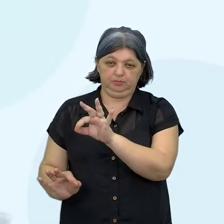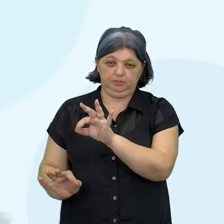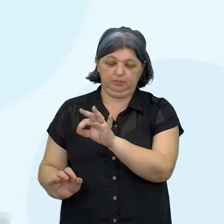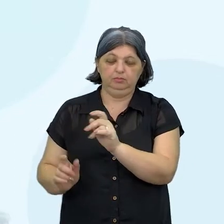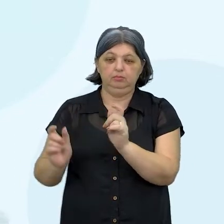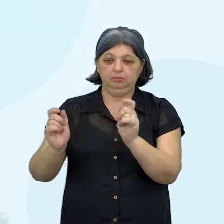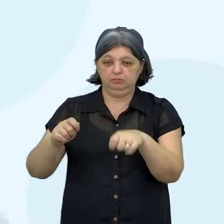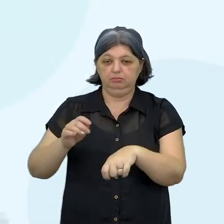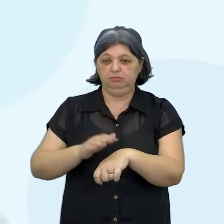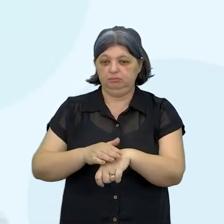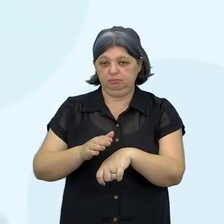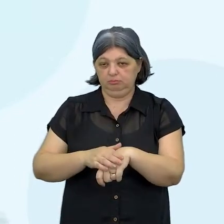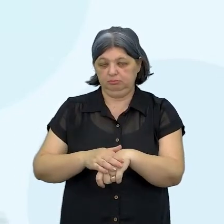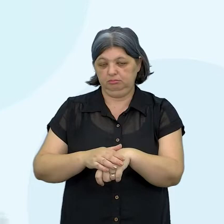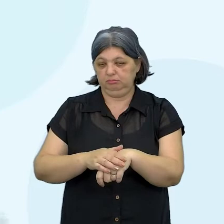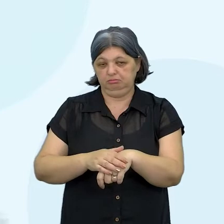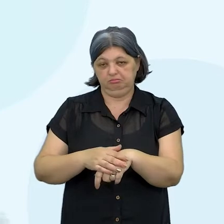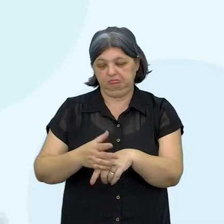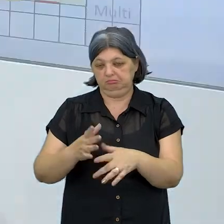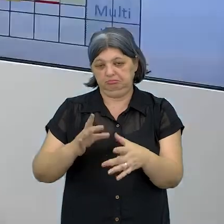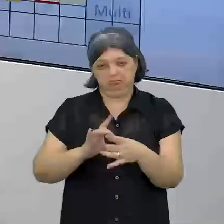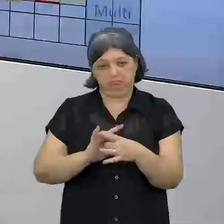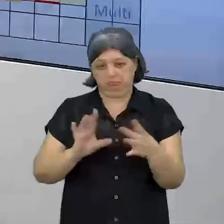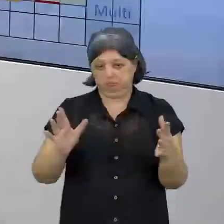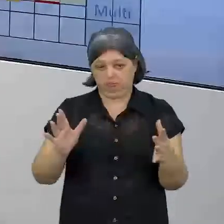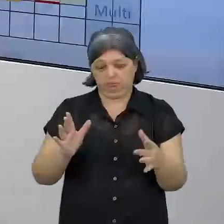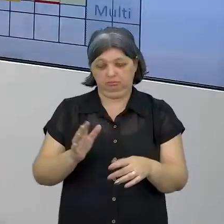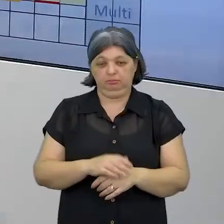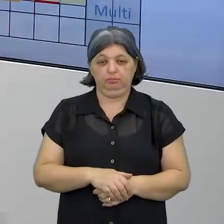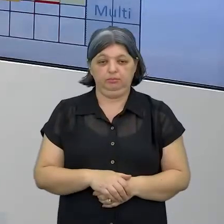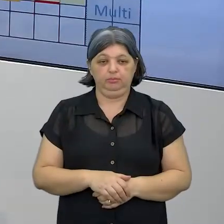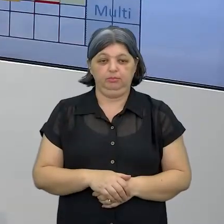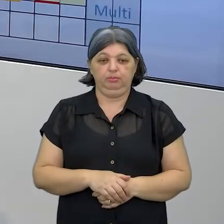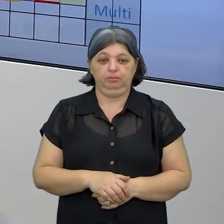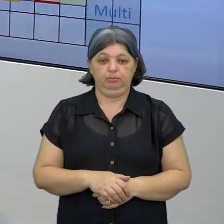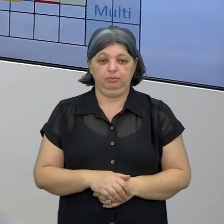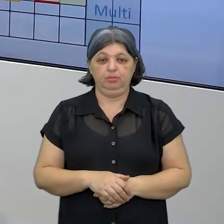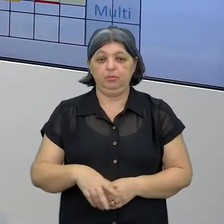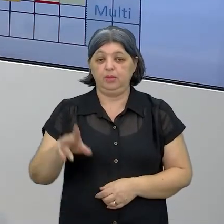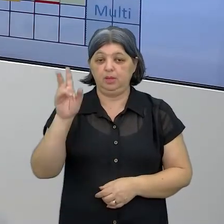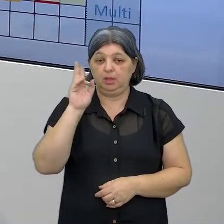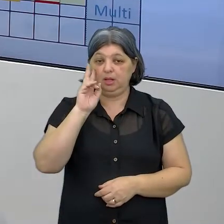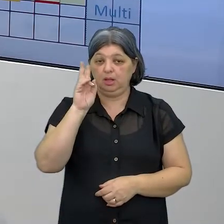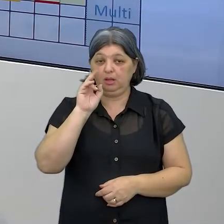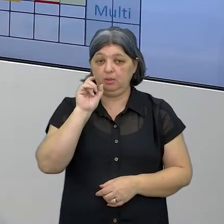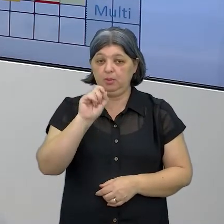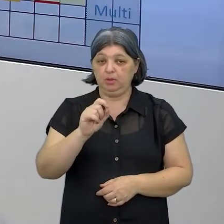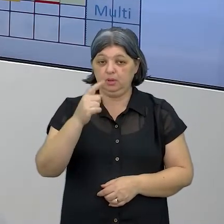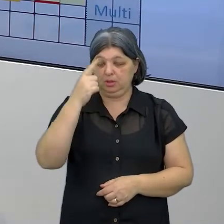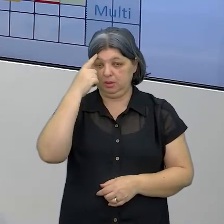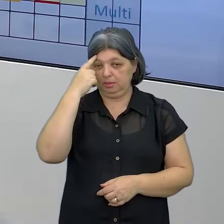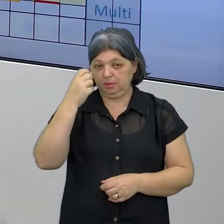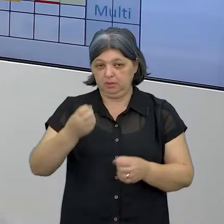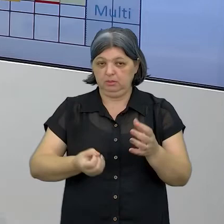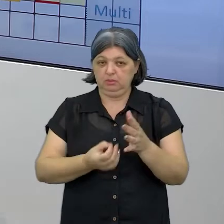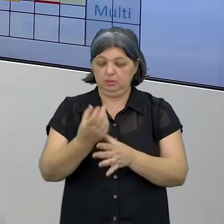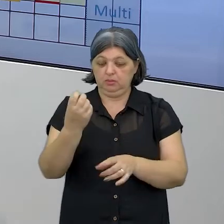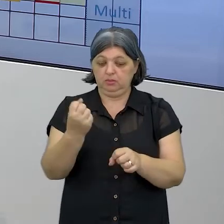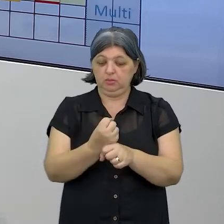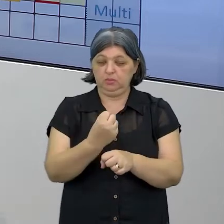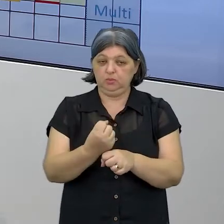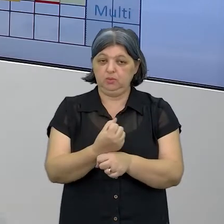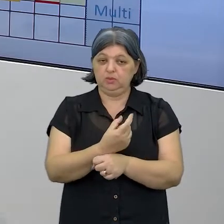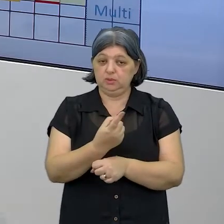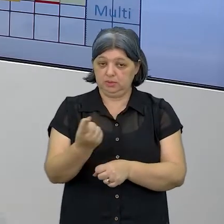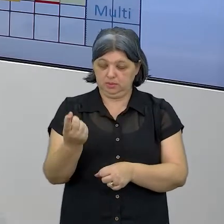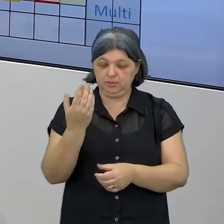pode fazer do jeito que você achar melhor, tá? Lembre-se, processos criativos. Quem está construindo é você,